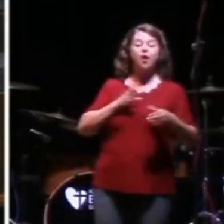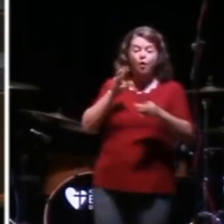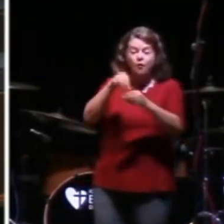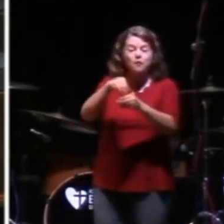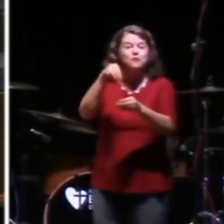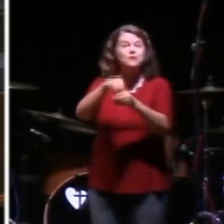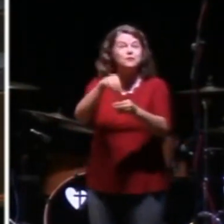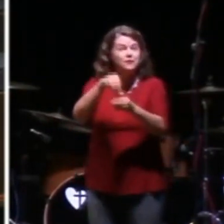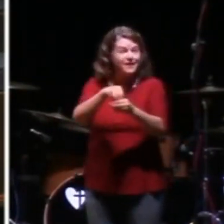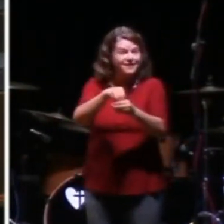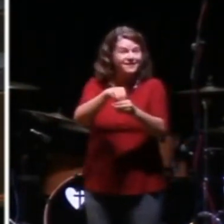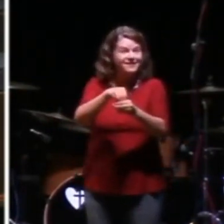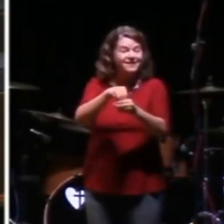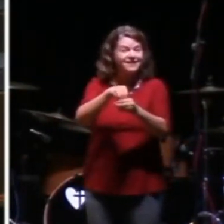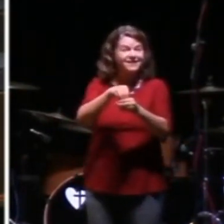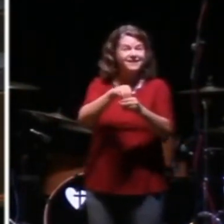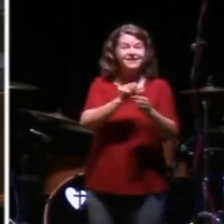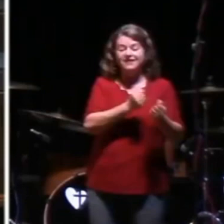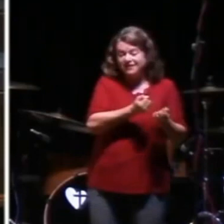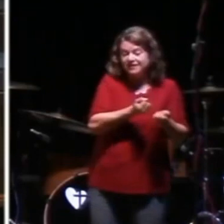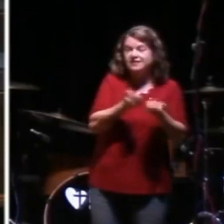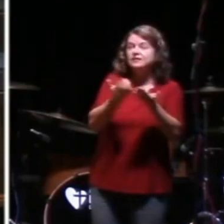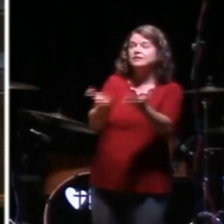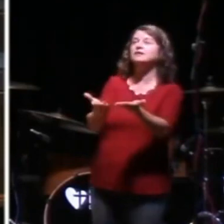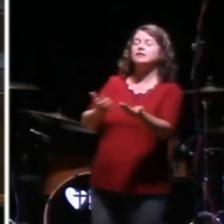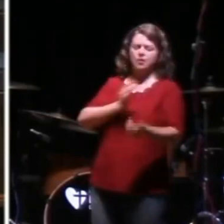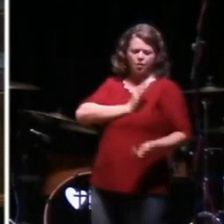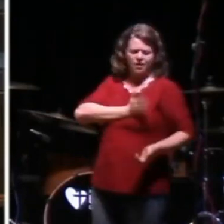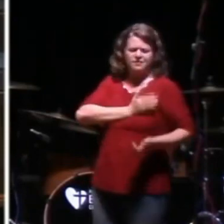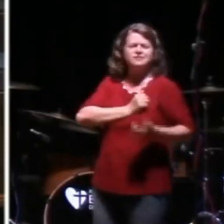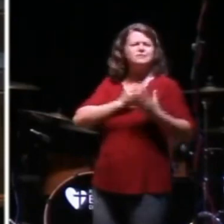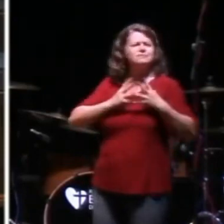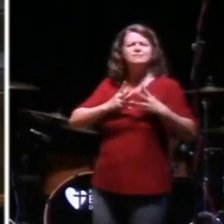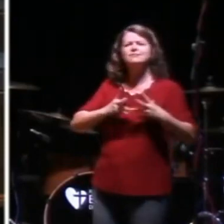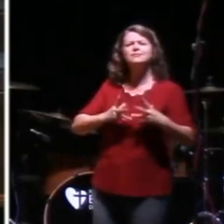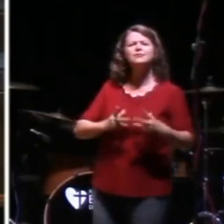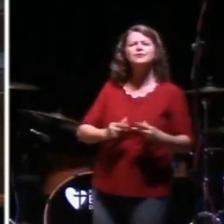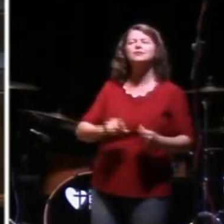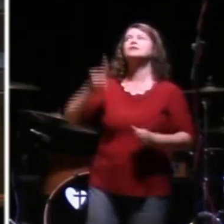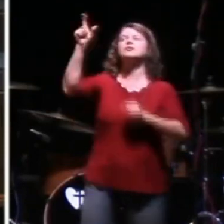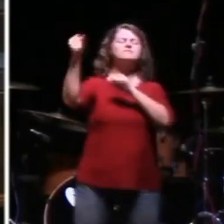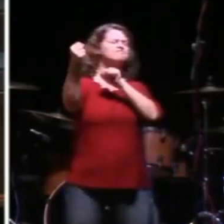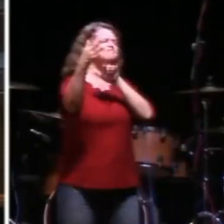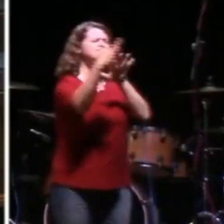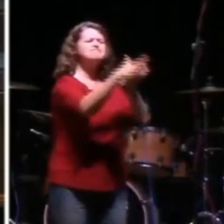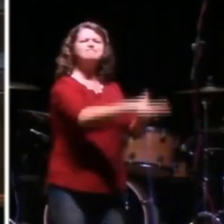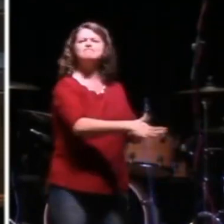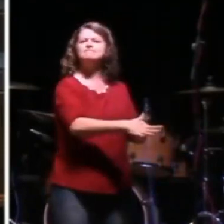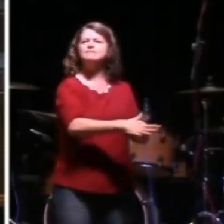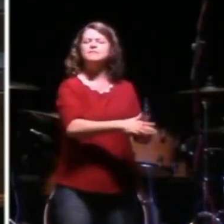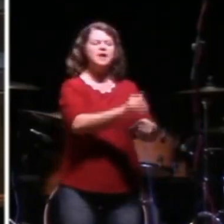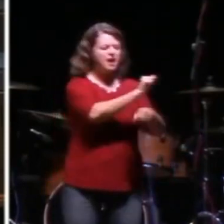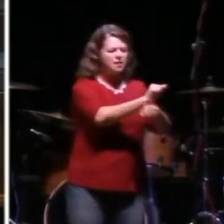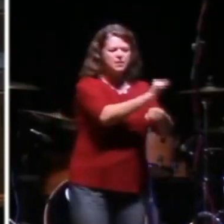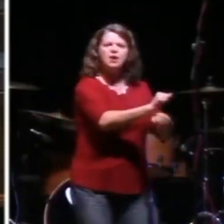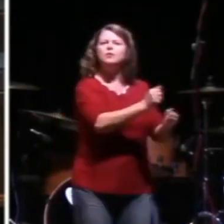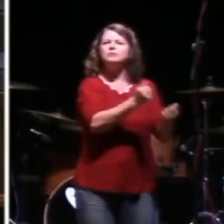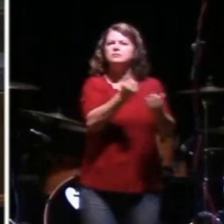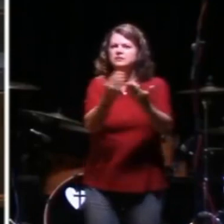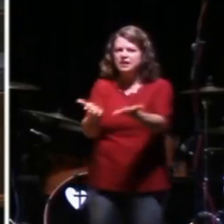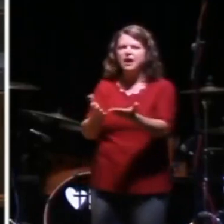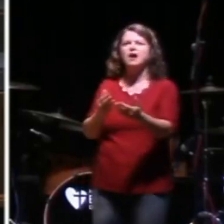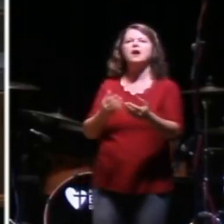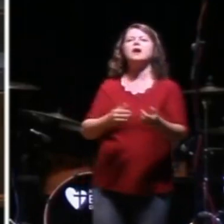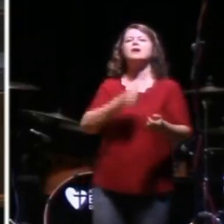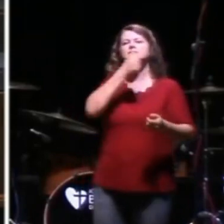bênção ninguém na bíblia que tragam uma oferta com seu coração puro que não encontra uma resposta de deus abraão e te leva a oferta do seu